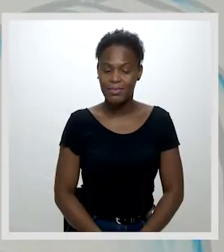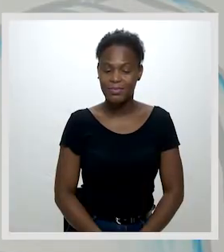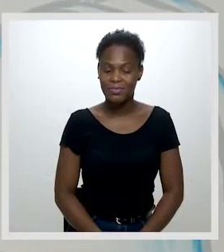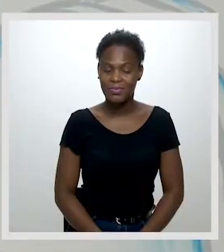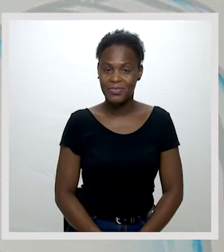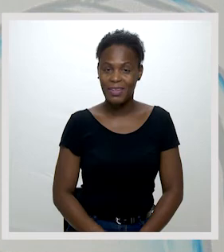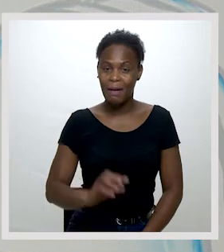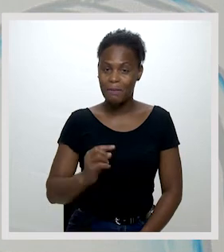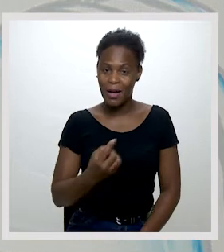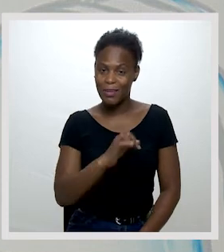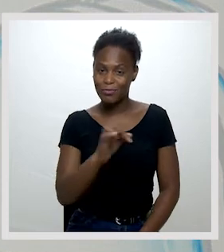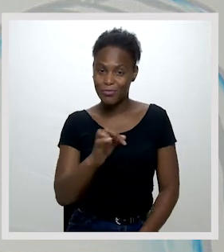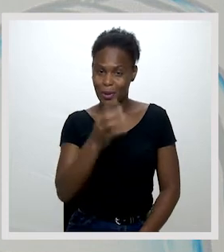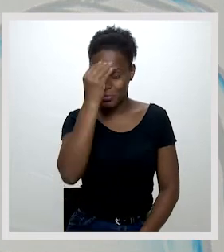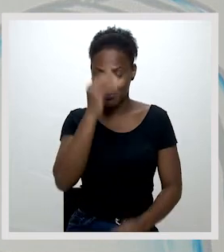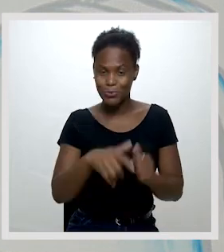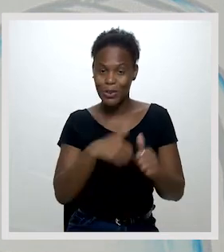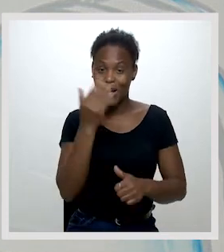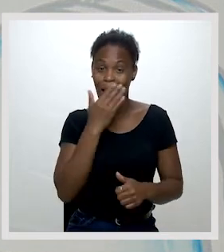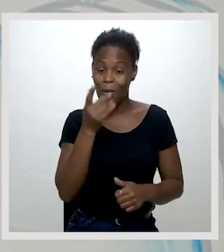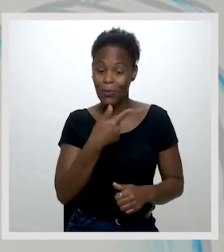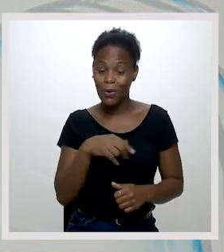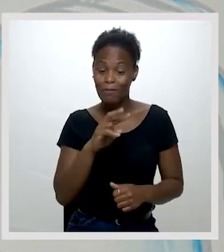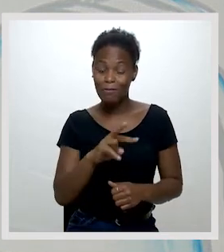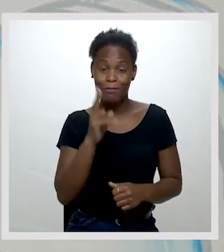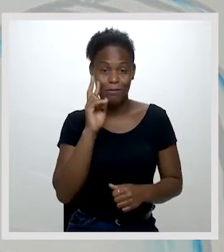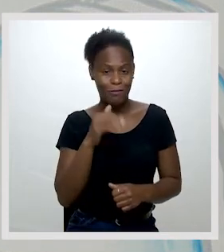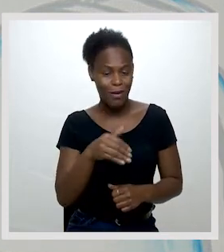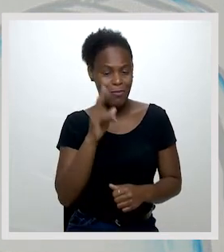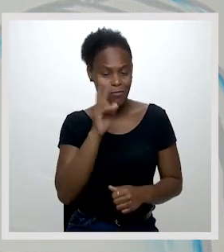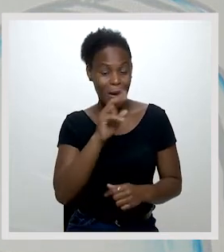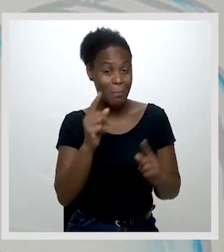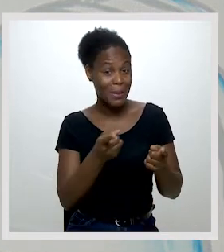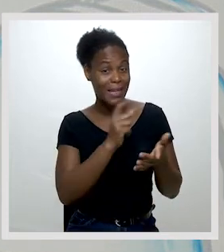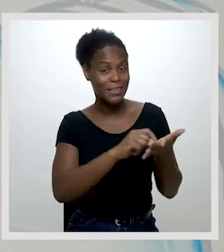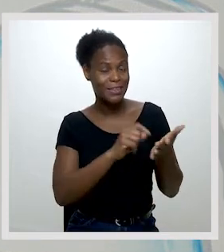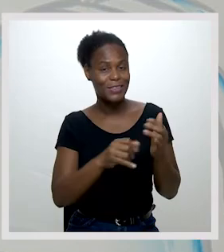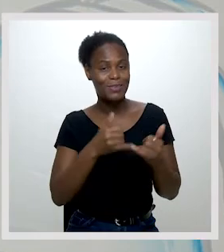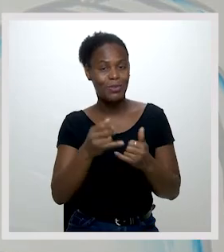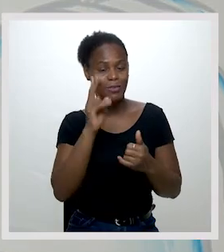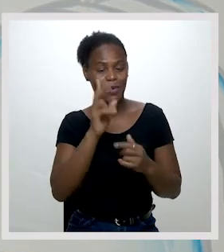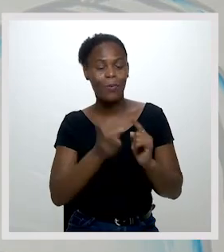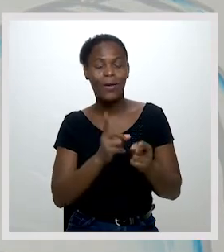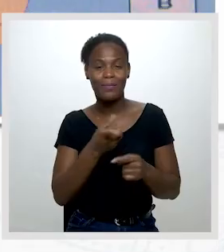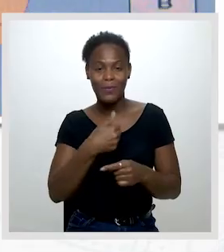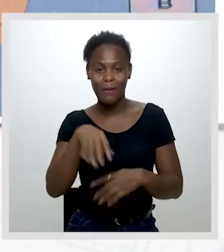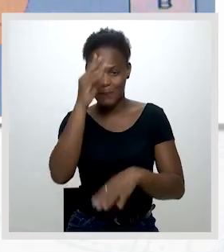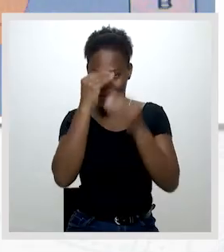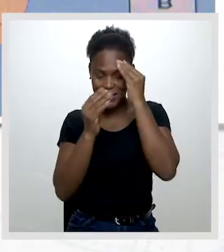Para consolidar a nossa aula, vamos ver um pequeno exercício e ver aquilo que nós aprendemos.